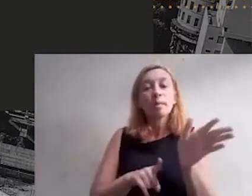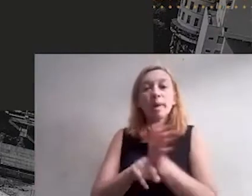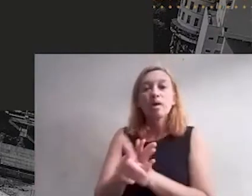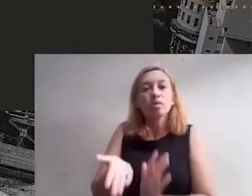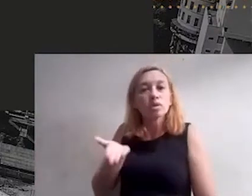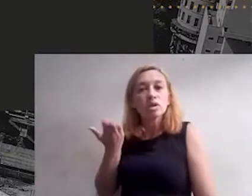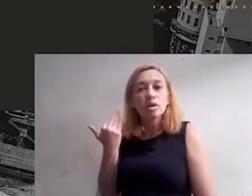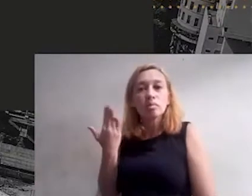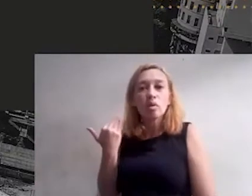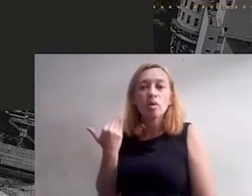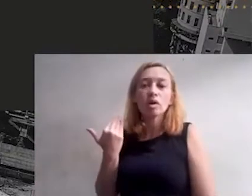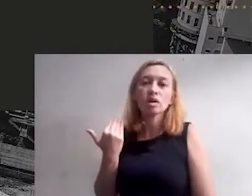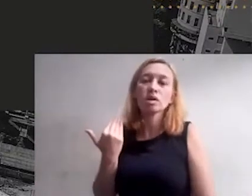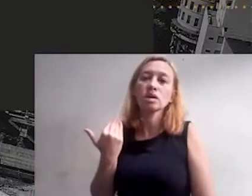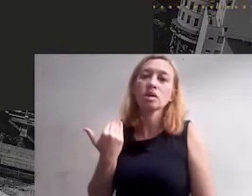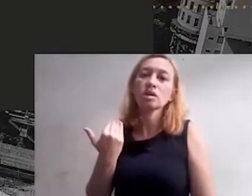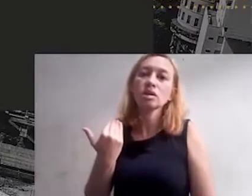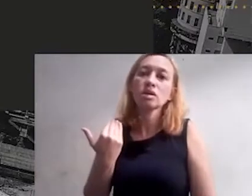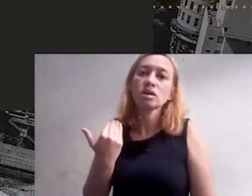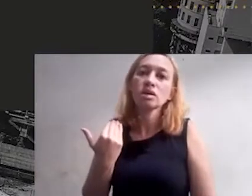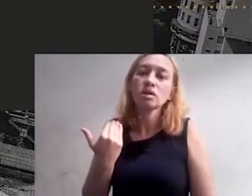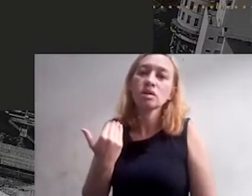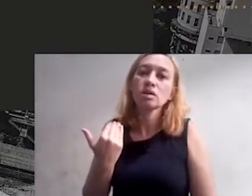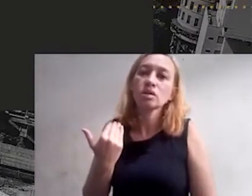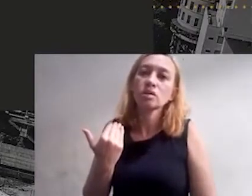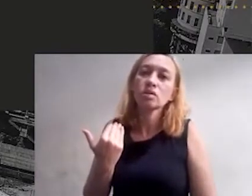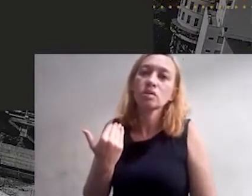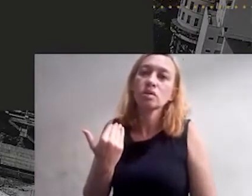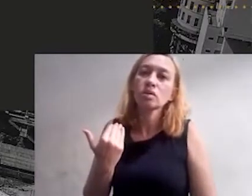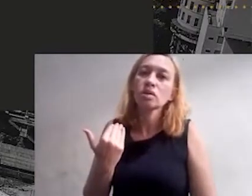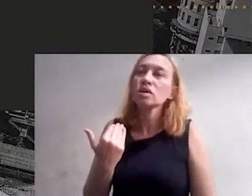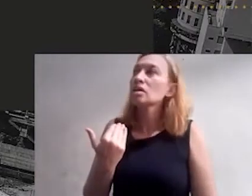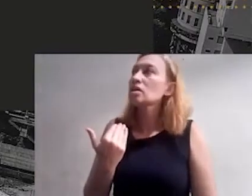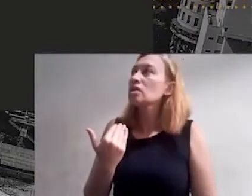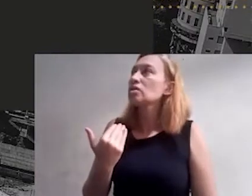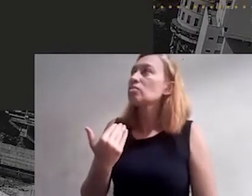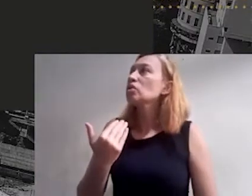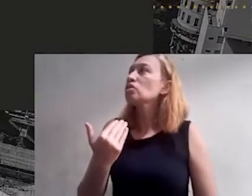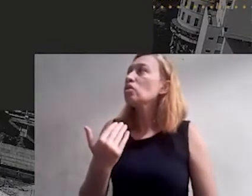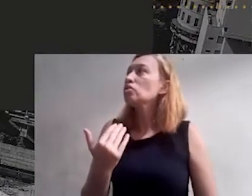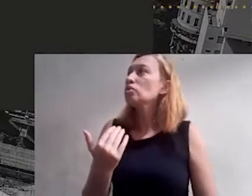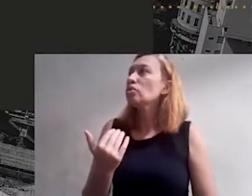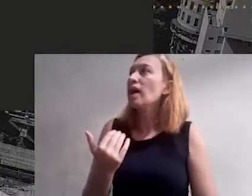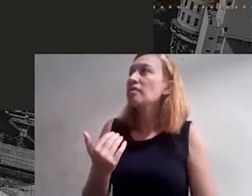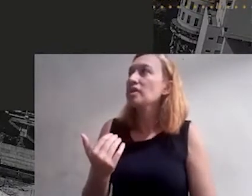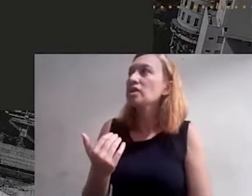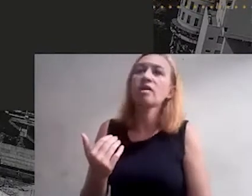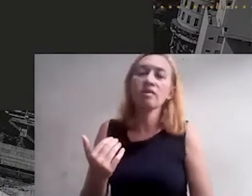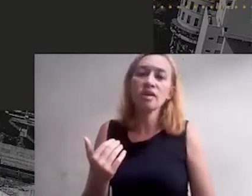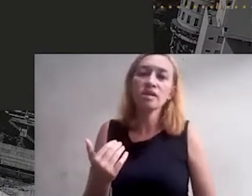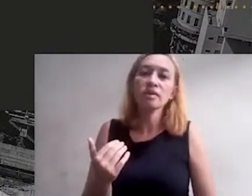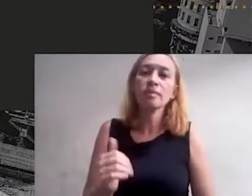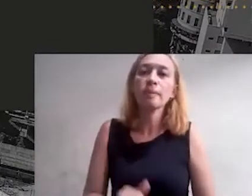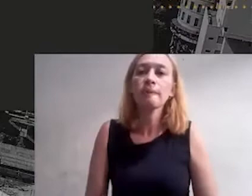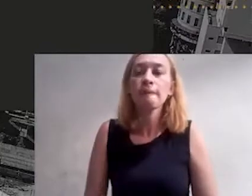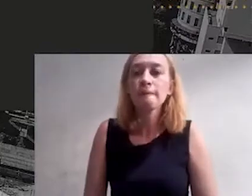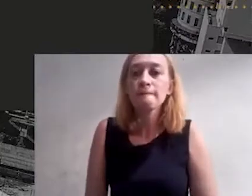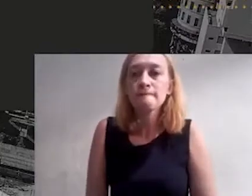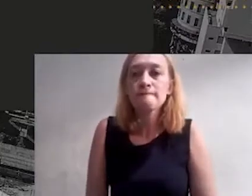que é mobilizar também o engajamento de doações de todos os tipos, né? Desde arredondar a